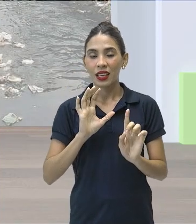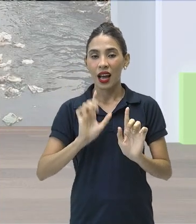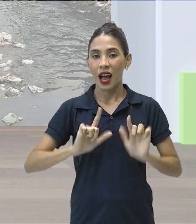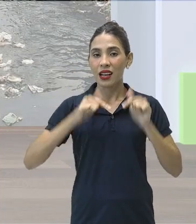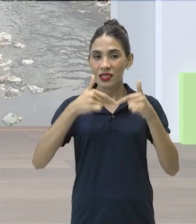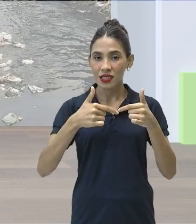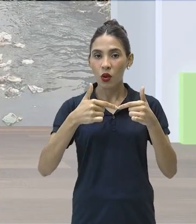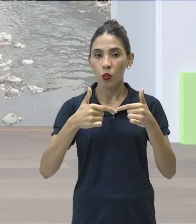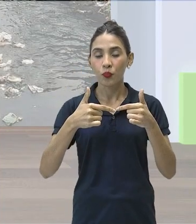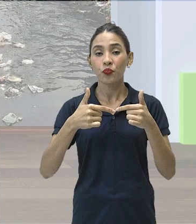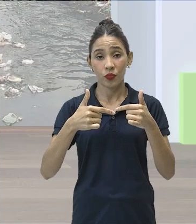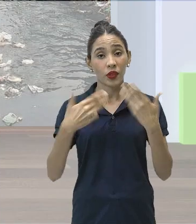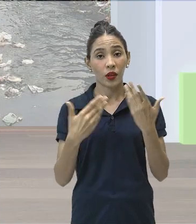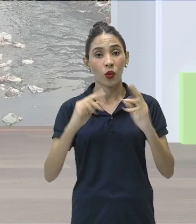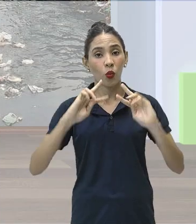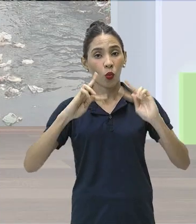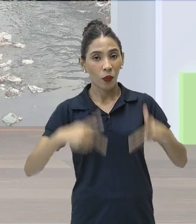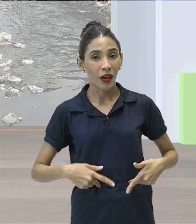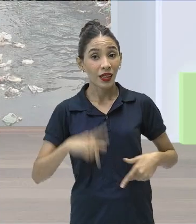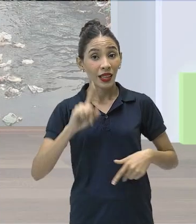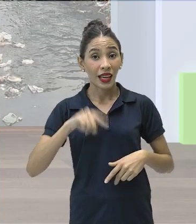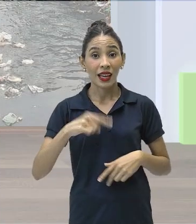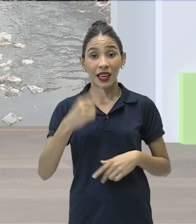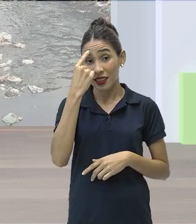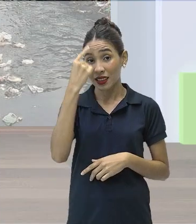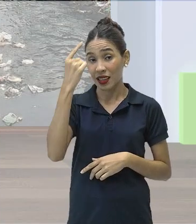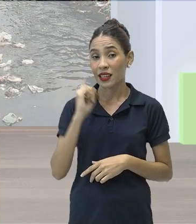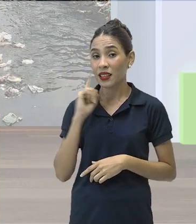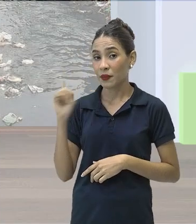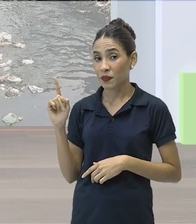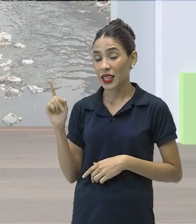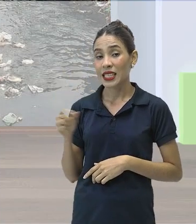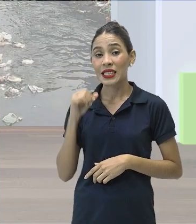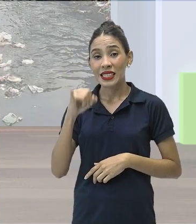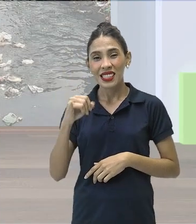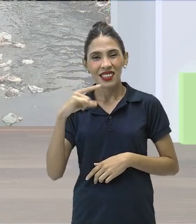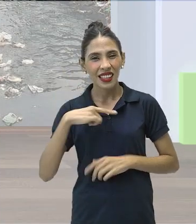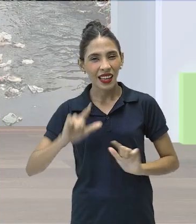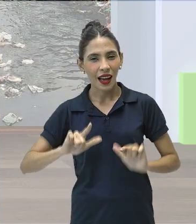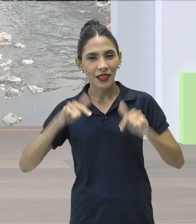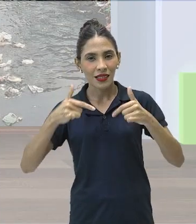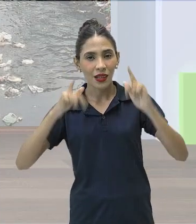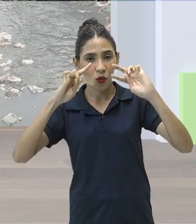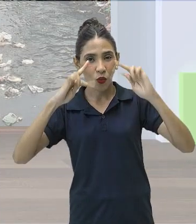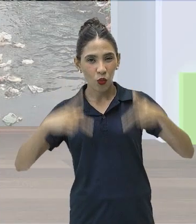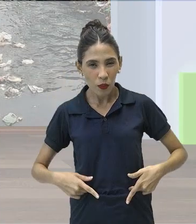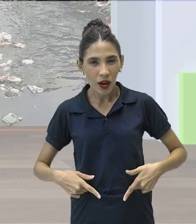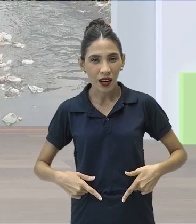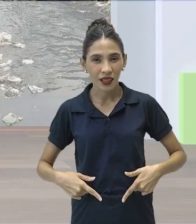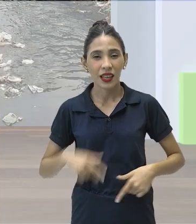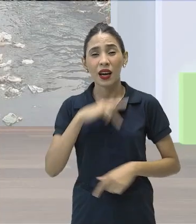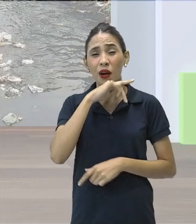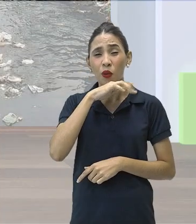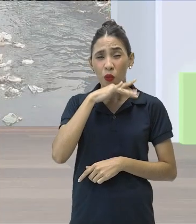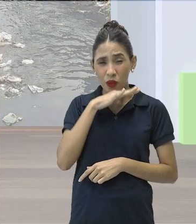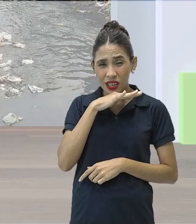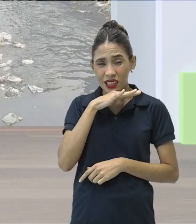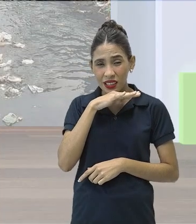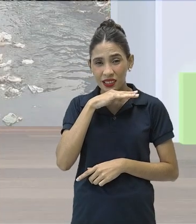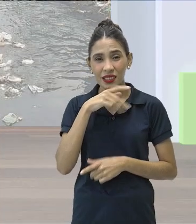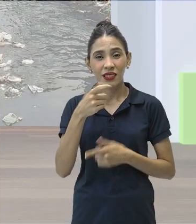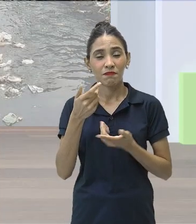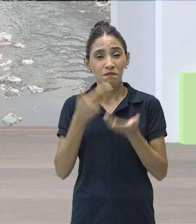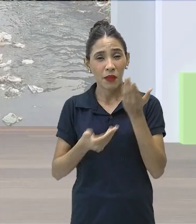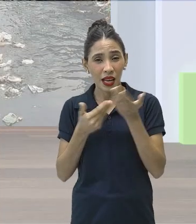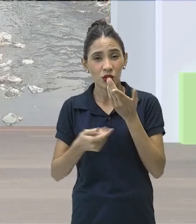é a ideia para vocês entenderem que quando há intervenção humana de forma negativa, descontrolada, sem qualquer